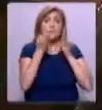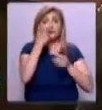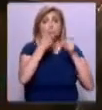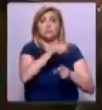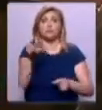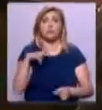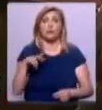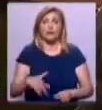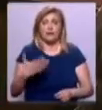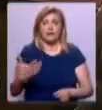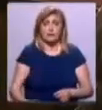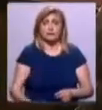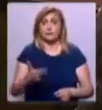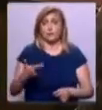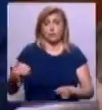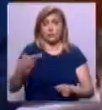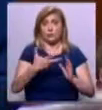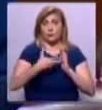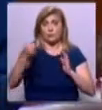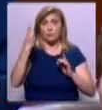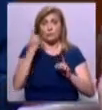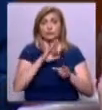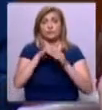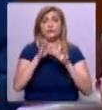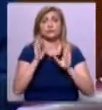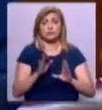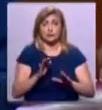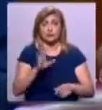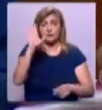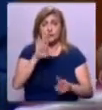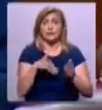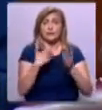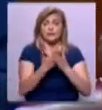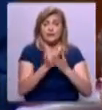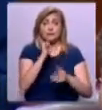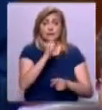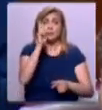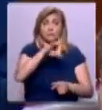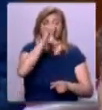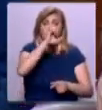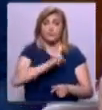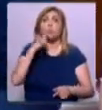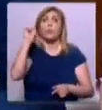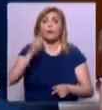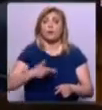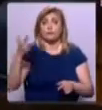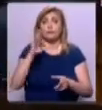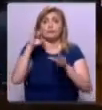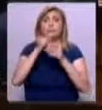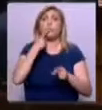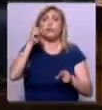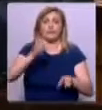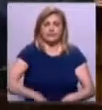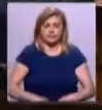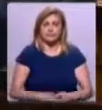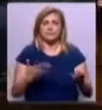portugueses. À Troika nos levaram uma vez e se vos dessem mandato, à Troika nos levariam segunda vez.